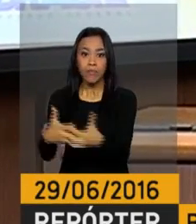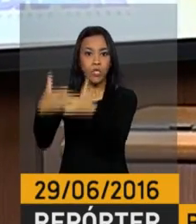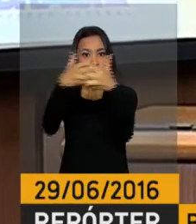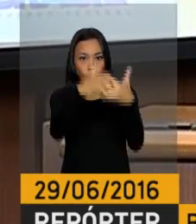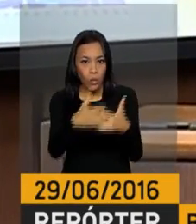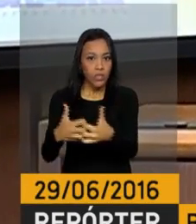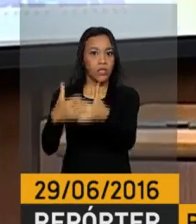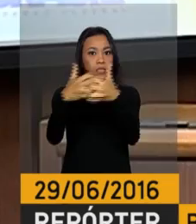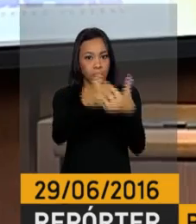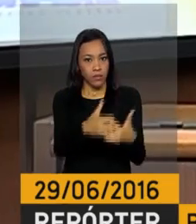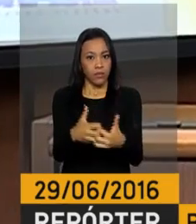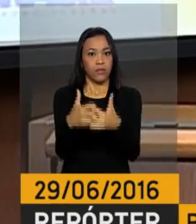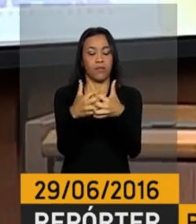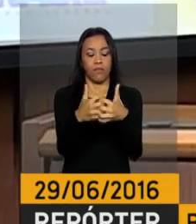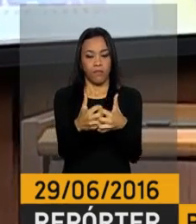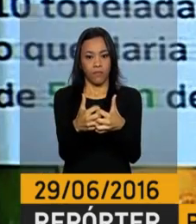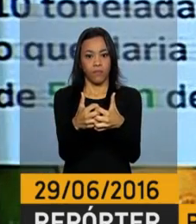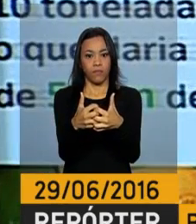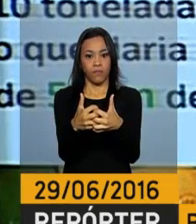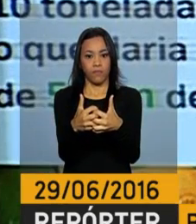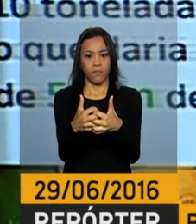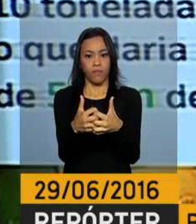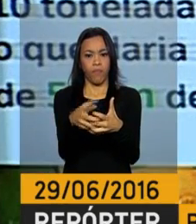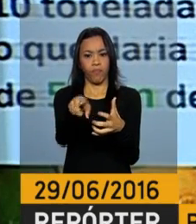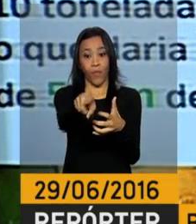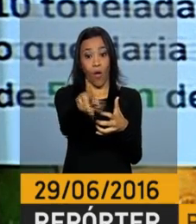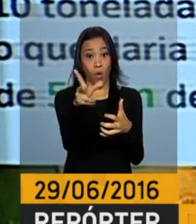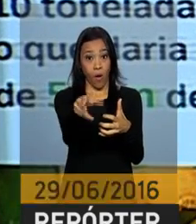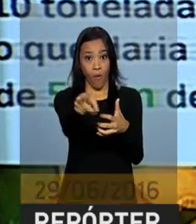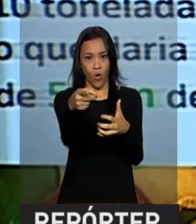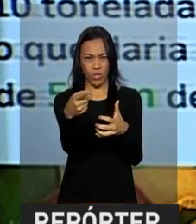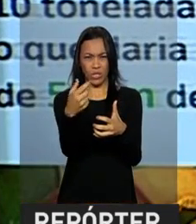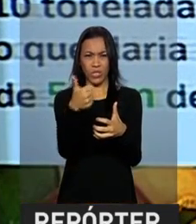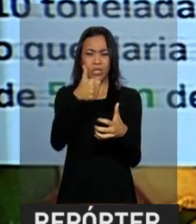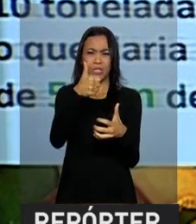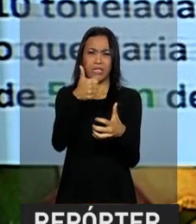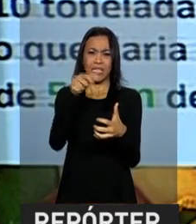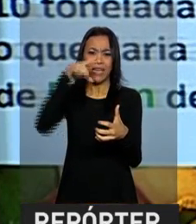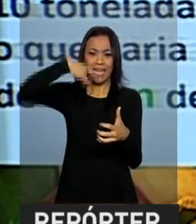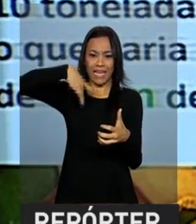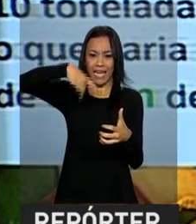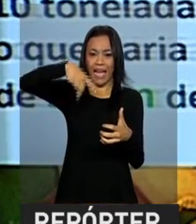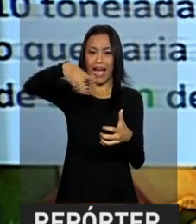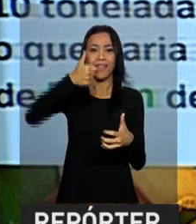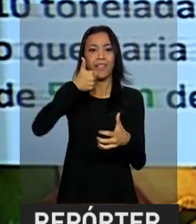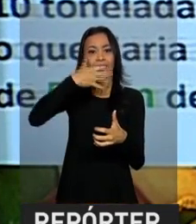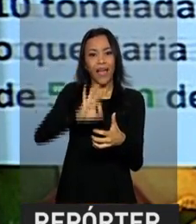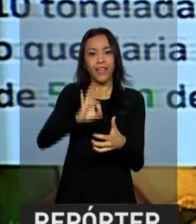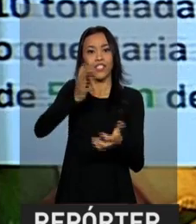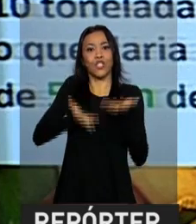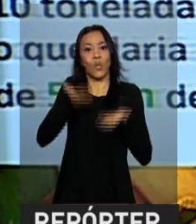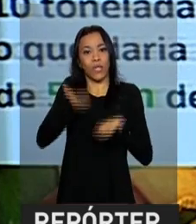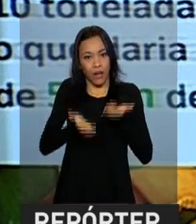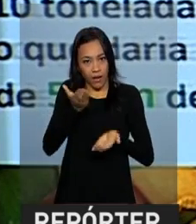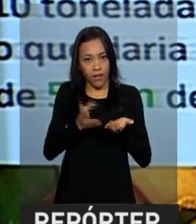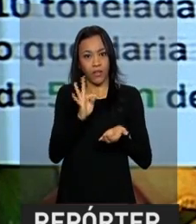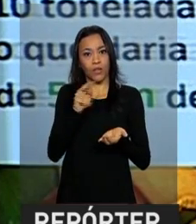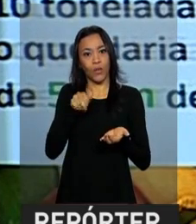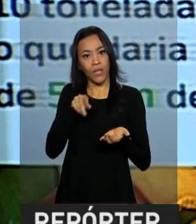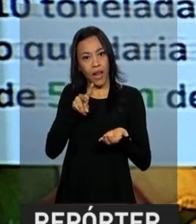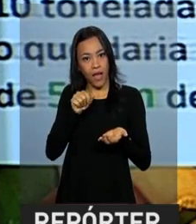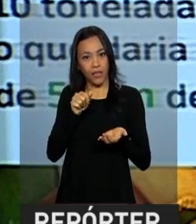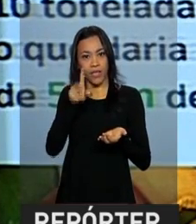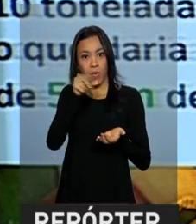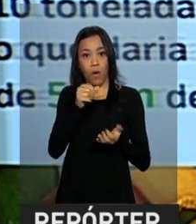10 eh toneladas de sal em cada caminhão se colocássemos esses caminhões um